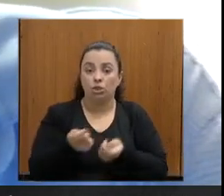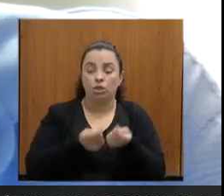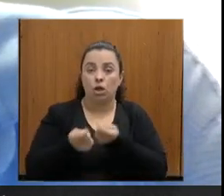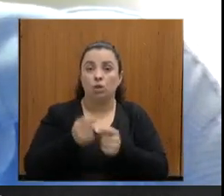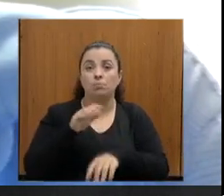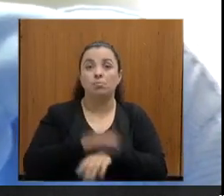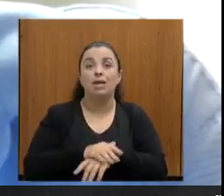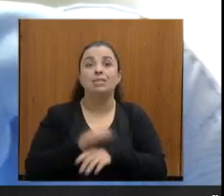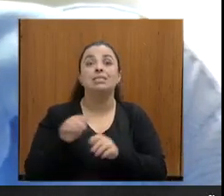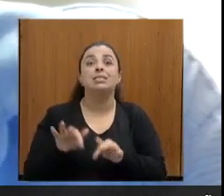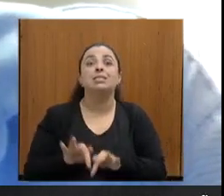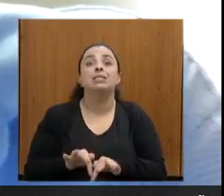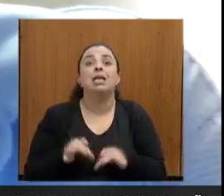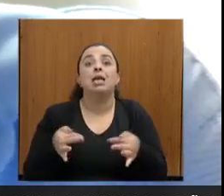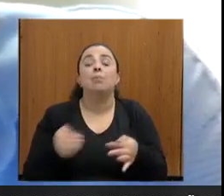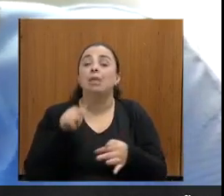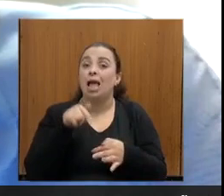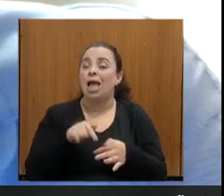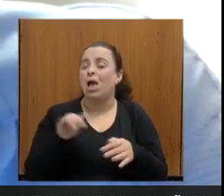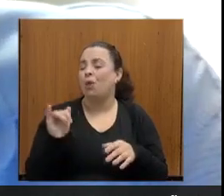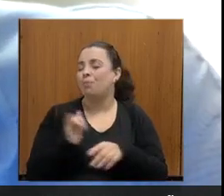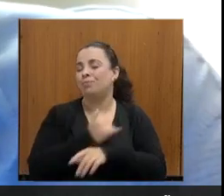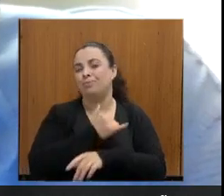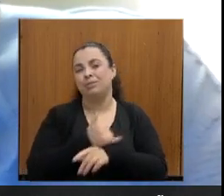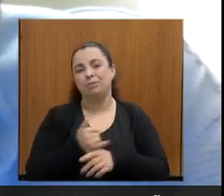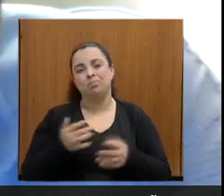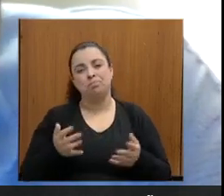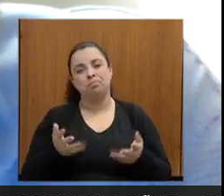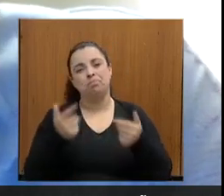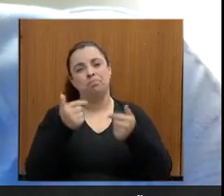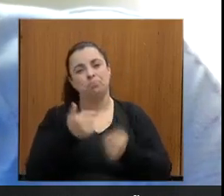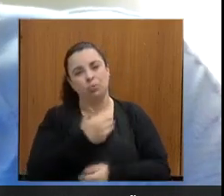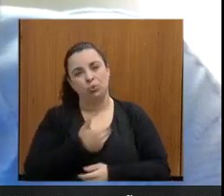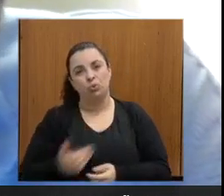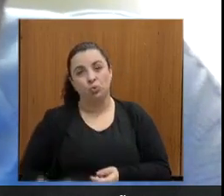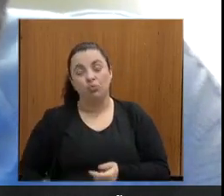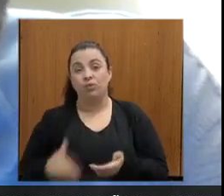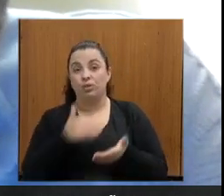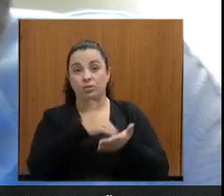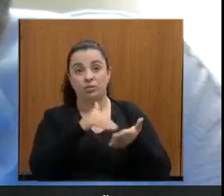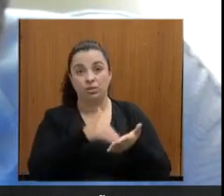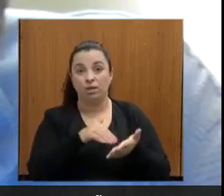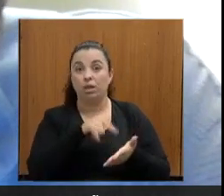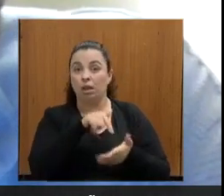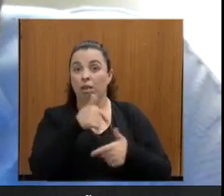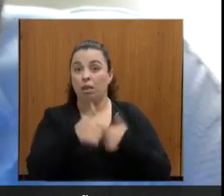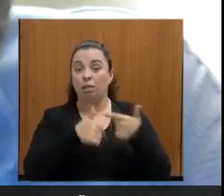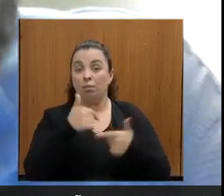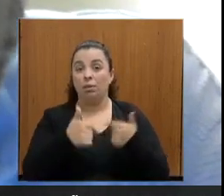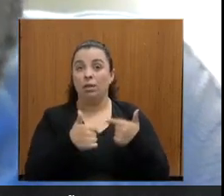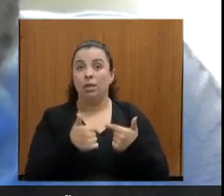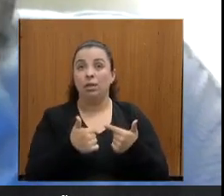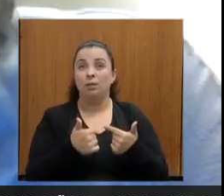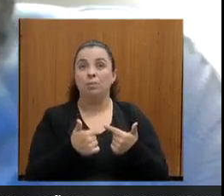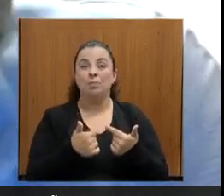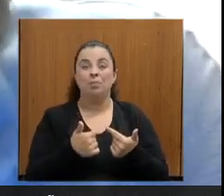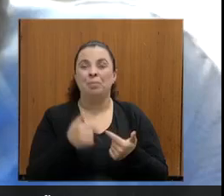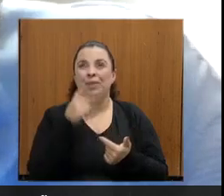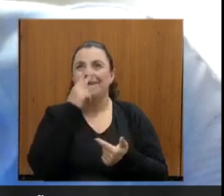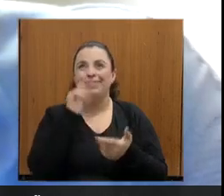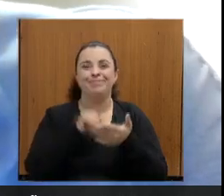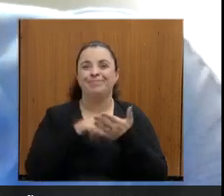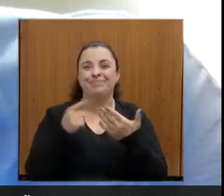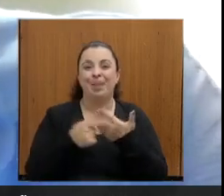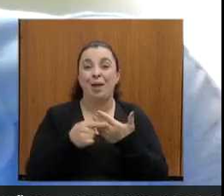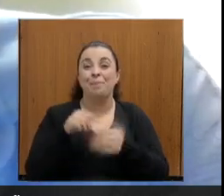negócio que é uma estratégia de o governo Tem trabalhado a secretaria de a tomar o nosso jardim mais